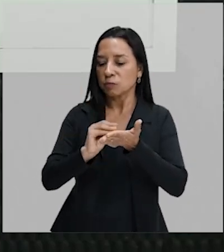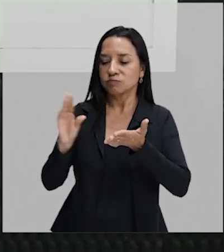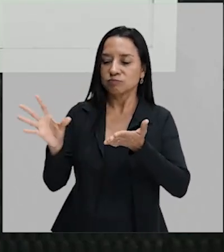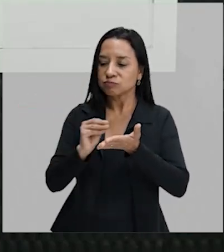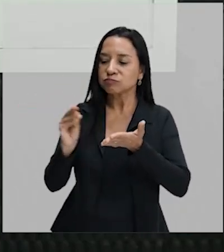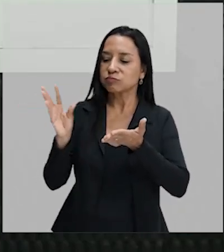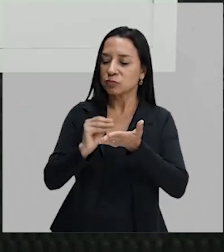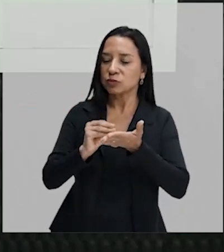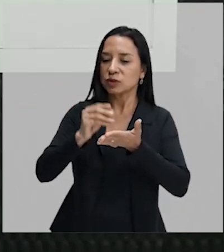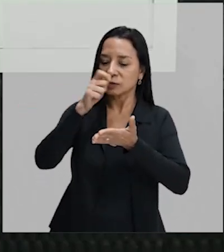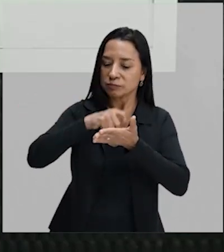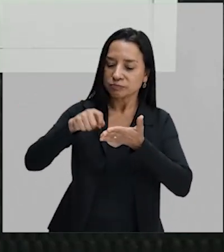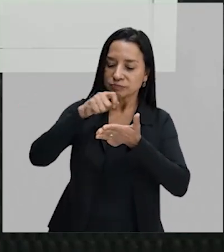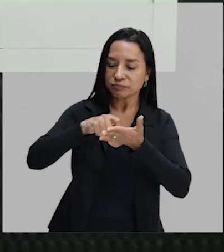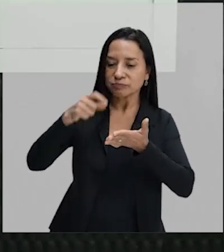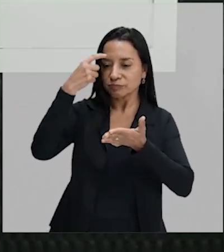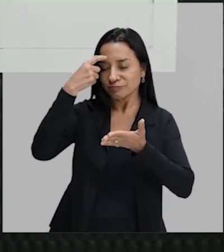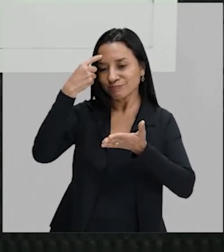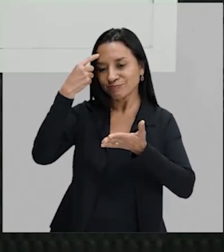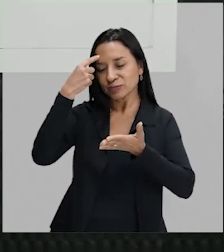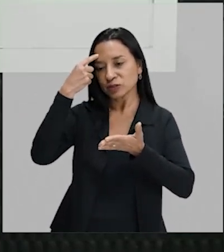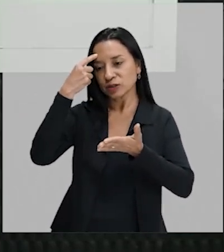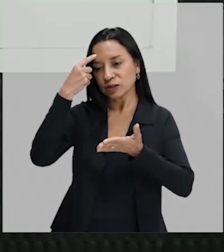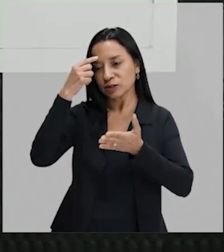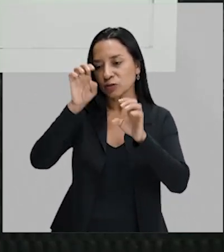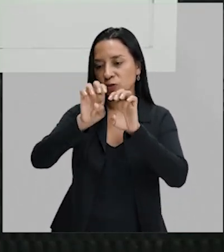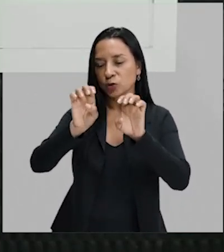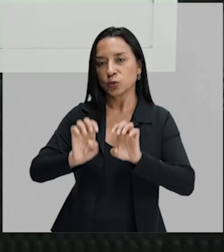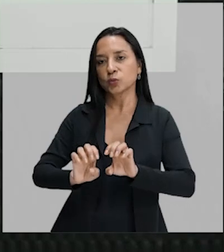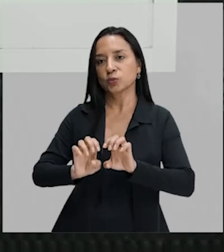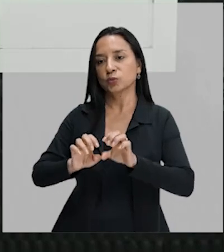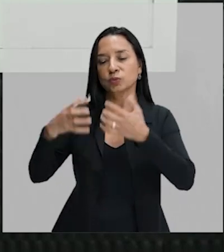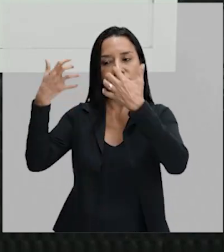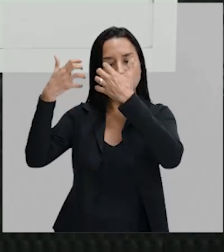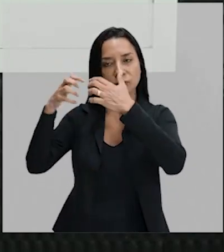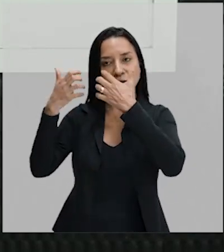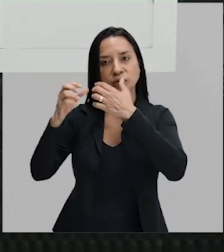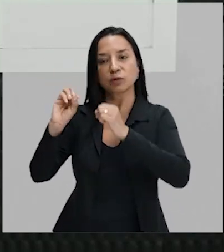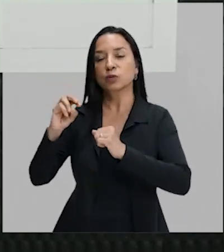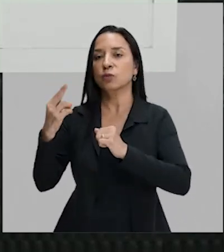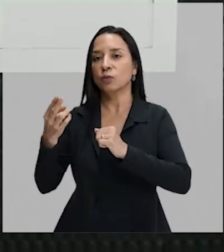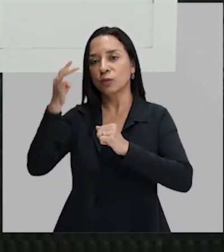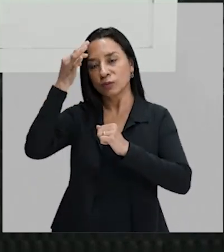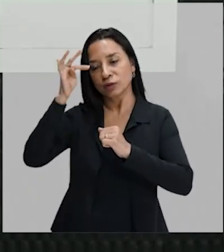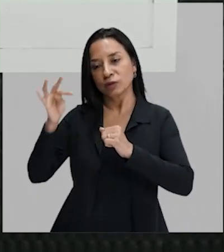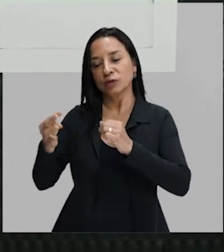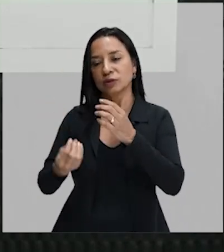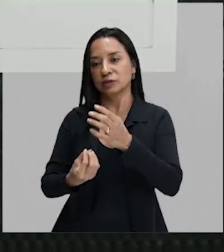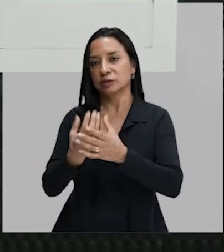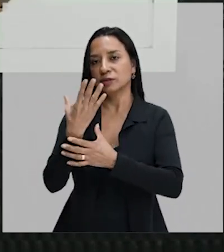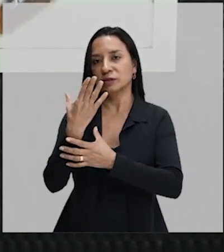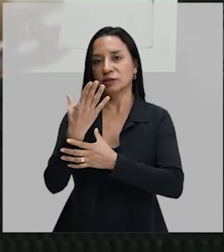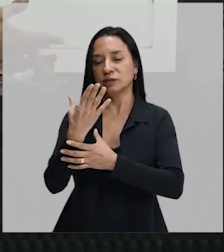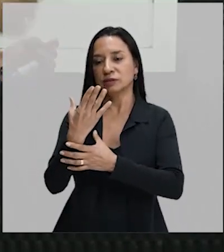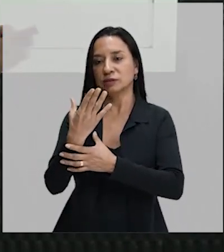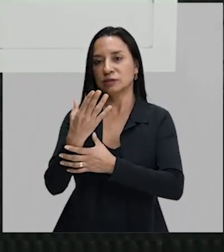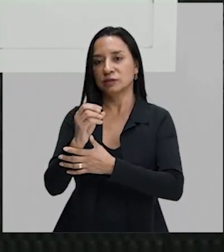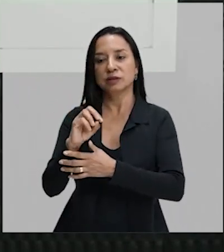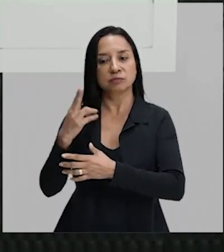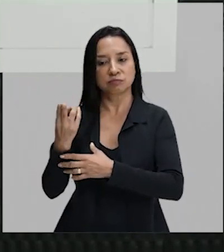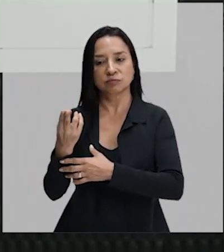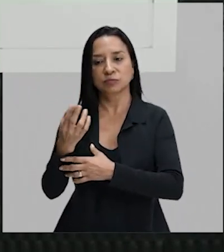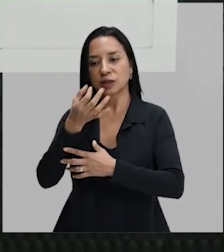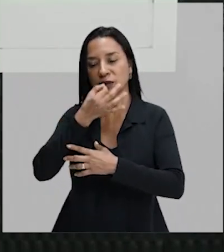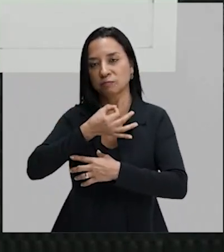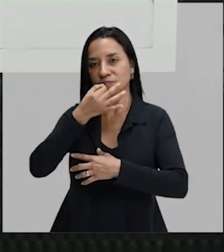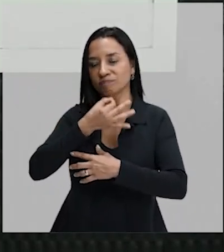este pensamento, ou sobre estas estruturas de pensamento, ou sobre estas teorias criadas, até especulações filosóficas,